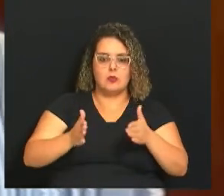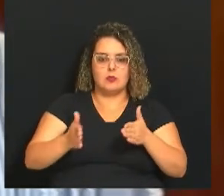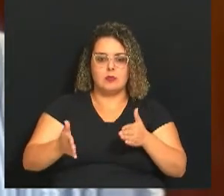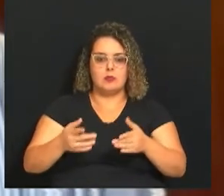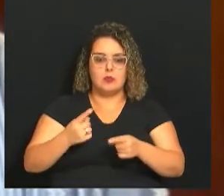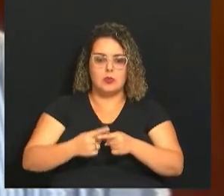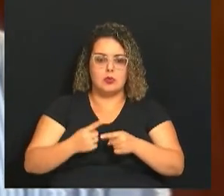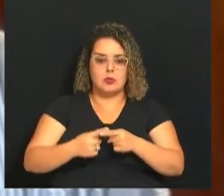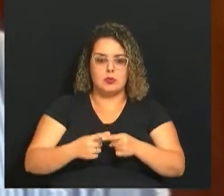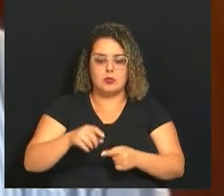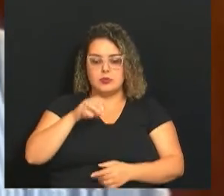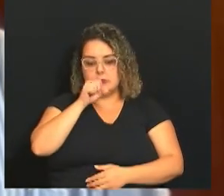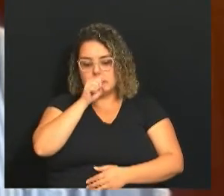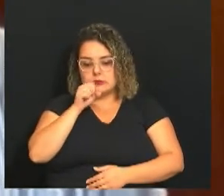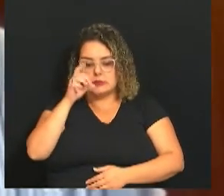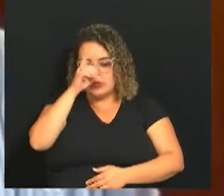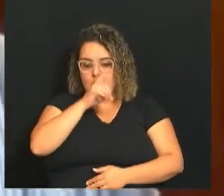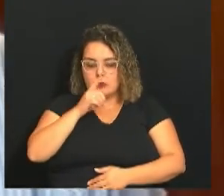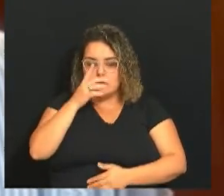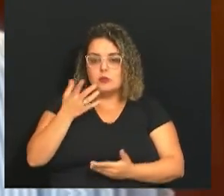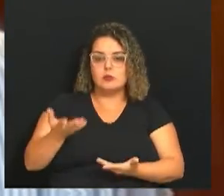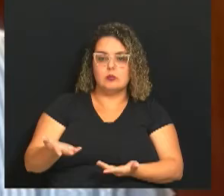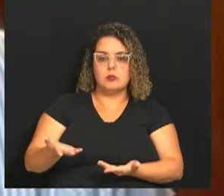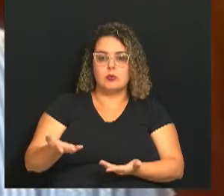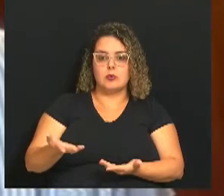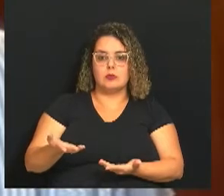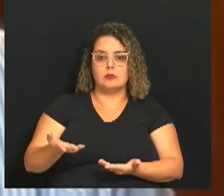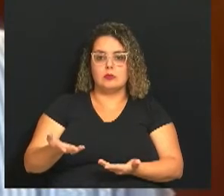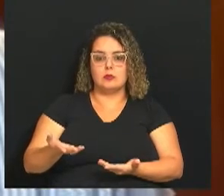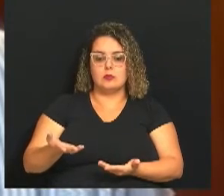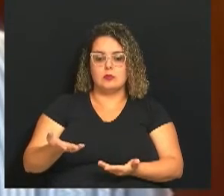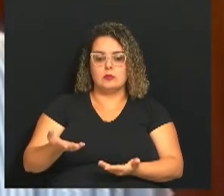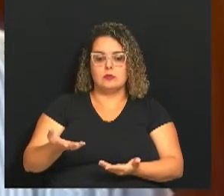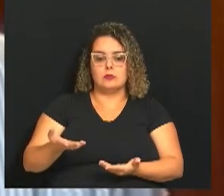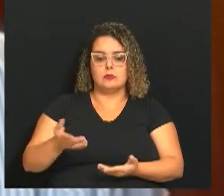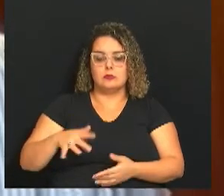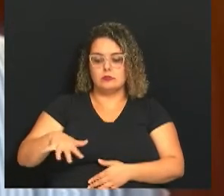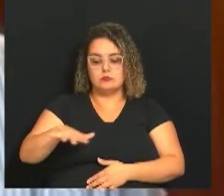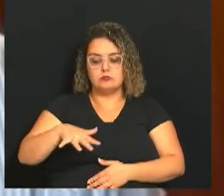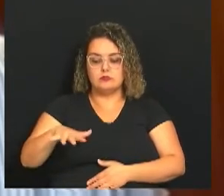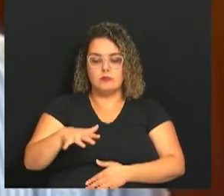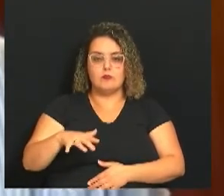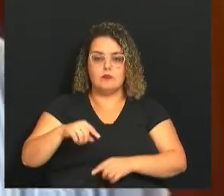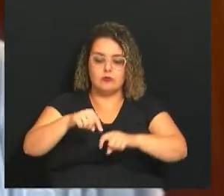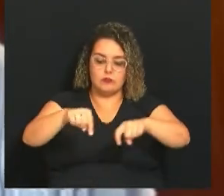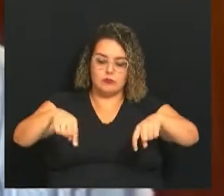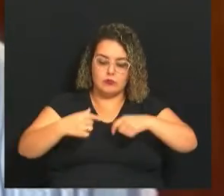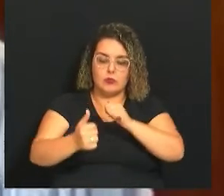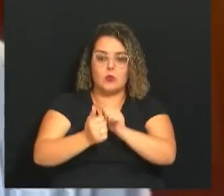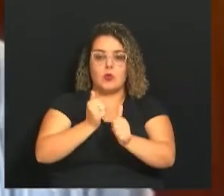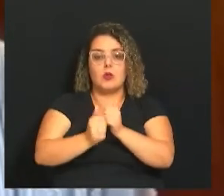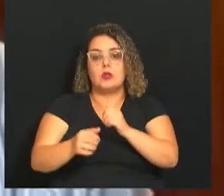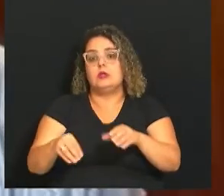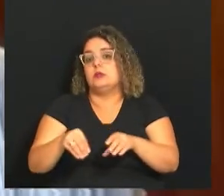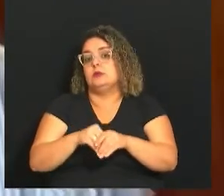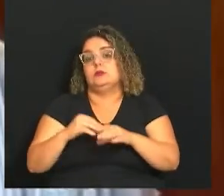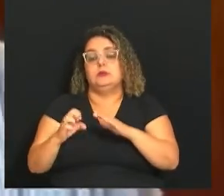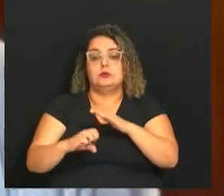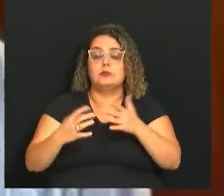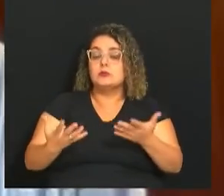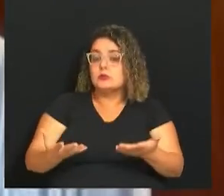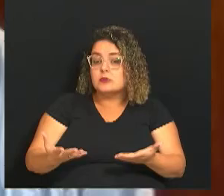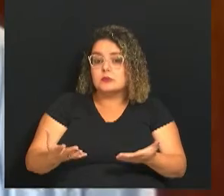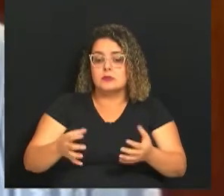de um final de semana, ou pelo fato de ser um campo de futebol dentro da empresa, disponibilizado